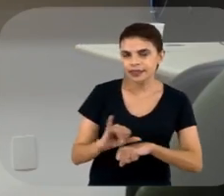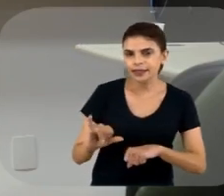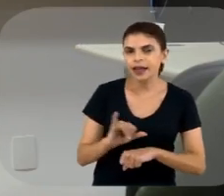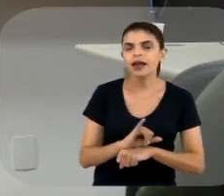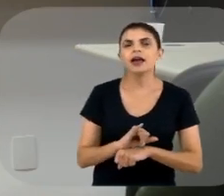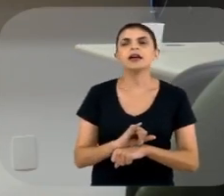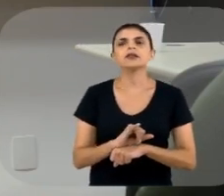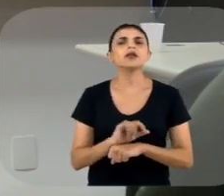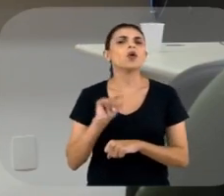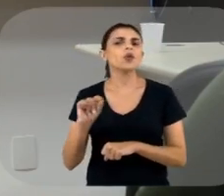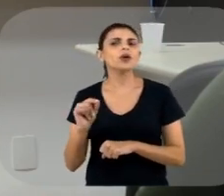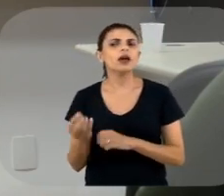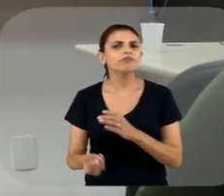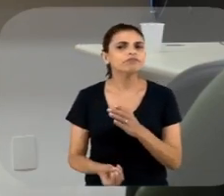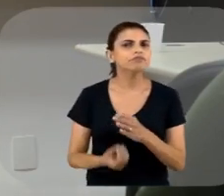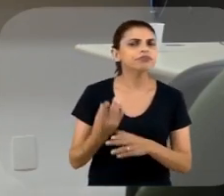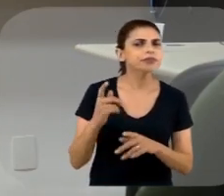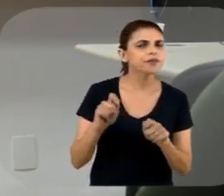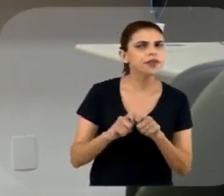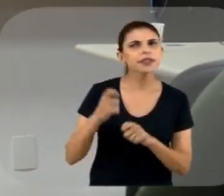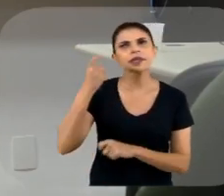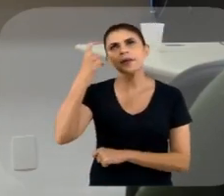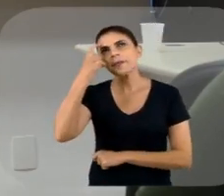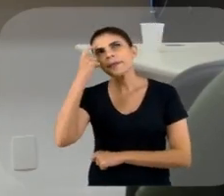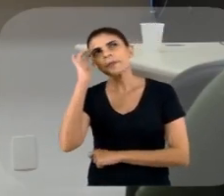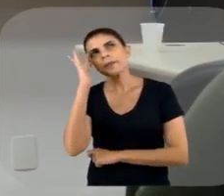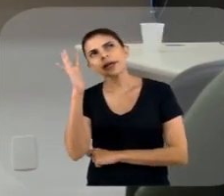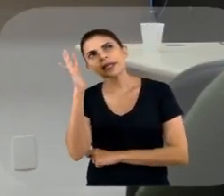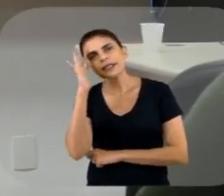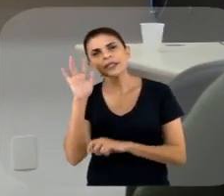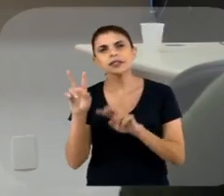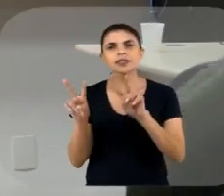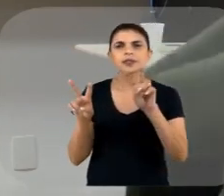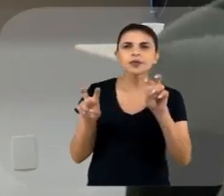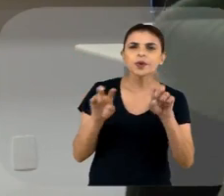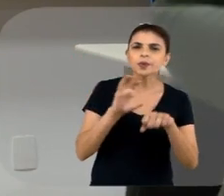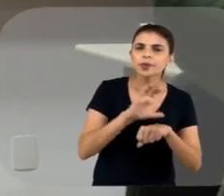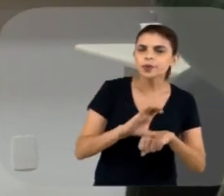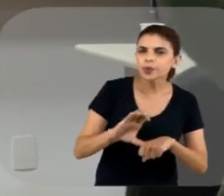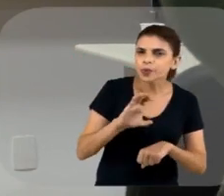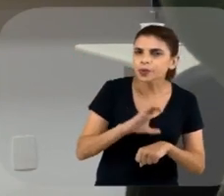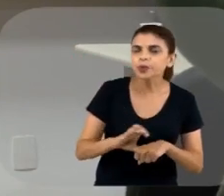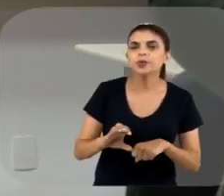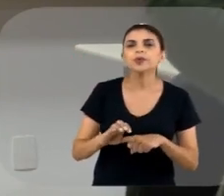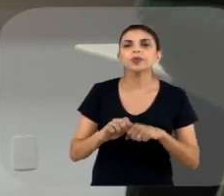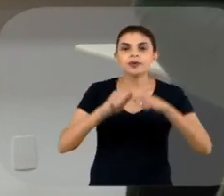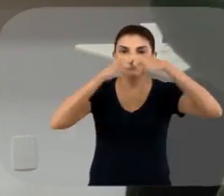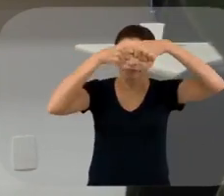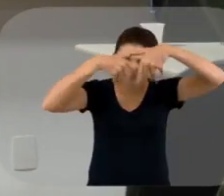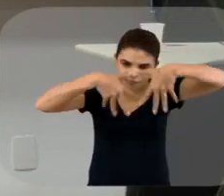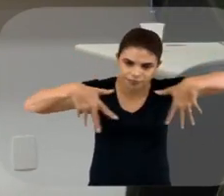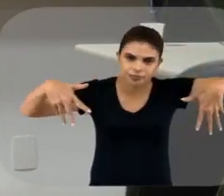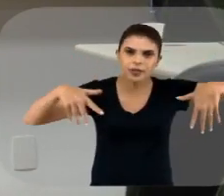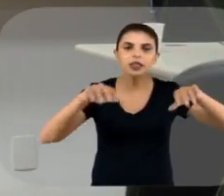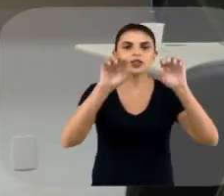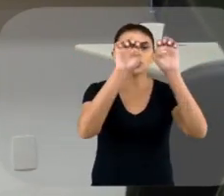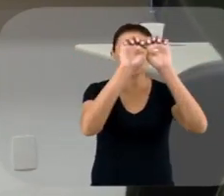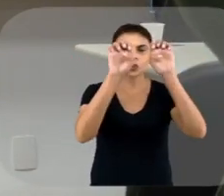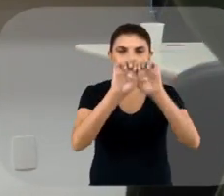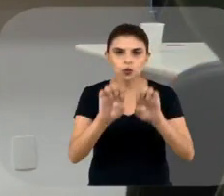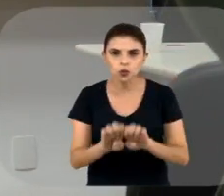o escopo, né, que se pensa ali sobre o curso, o esqueleto e a